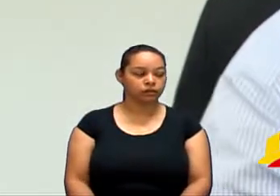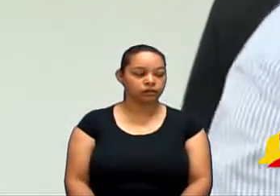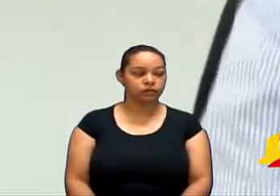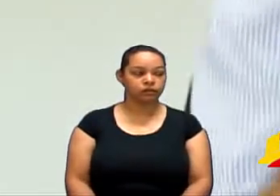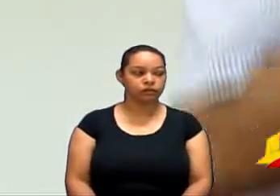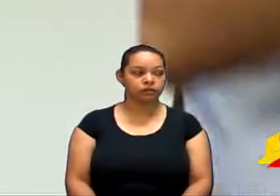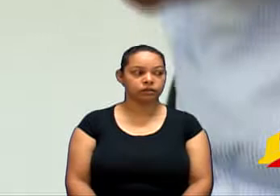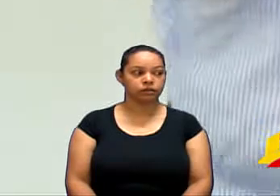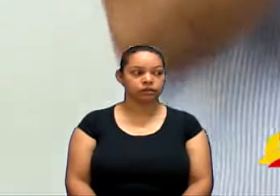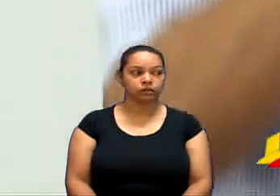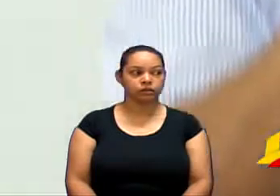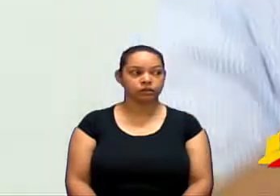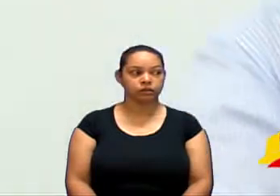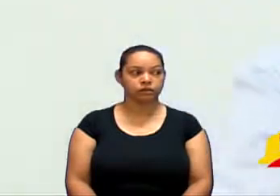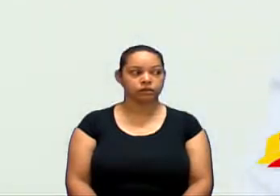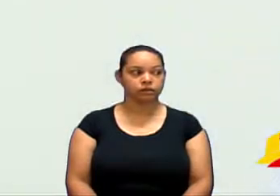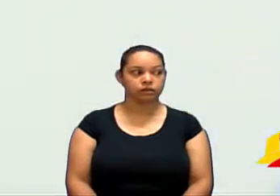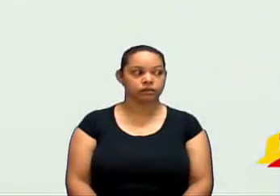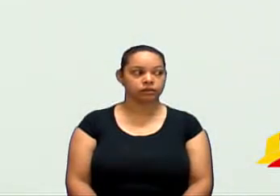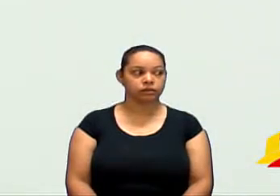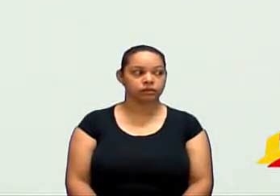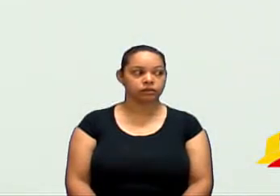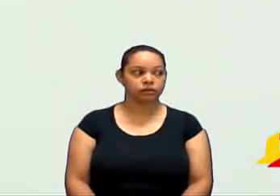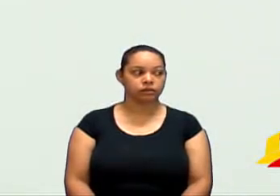queria que a câmera posicionar